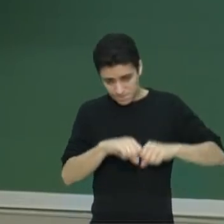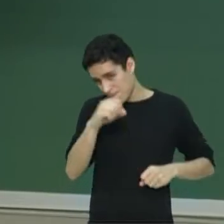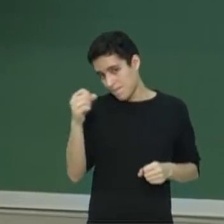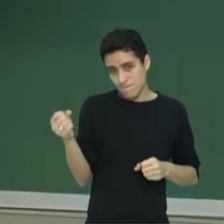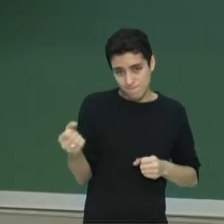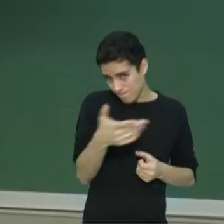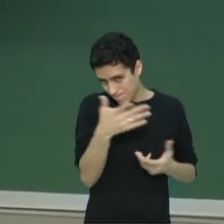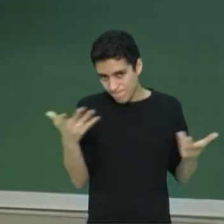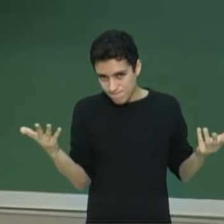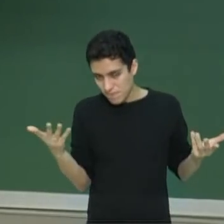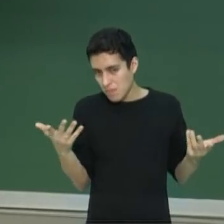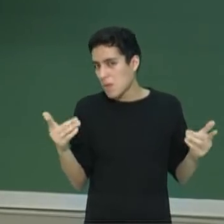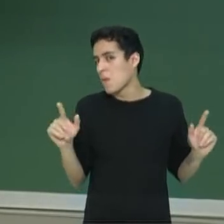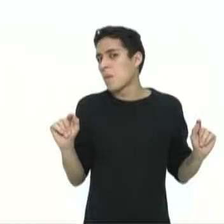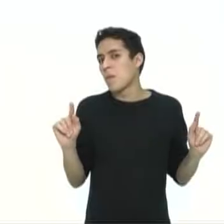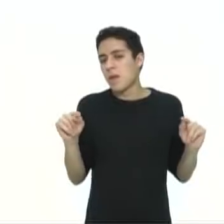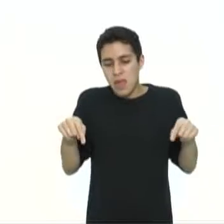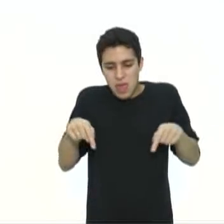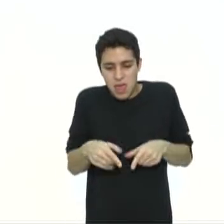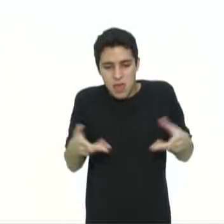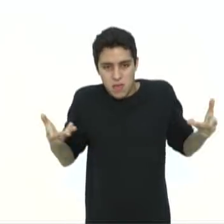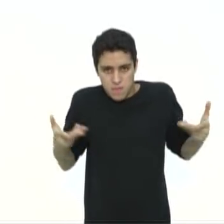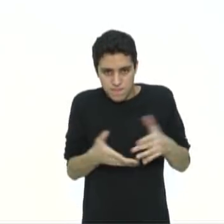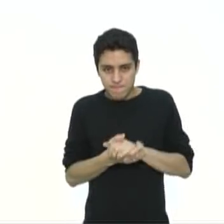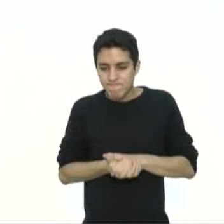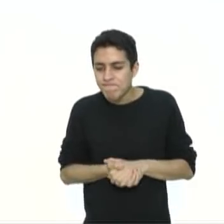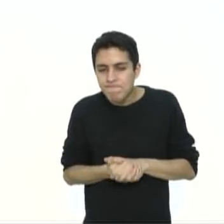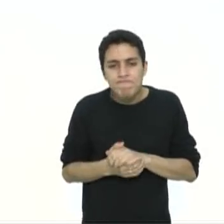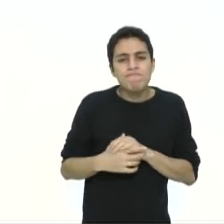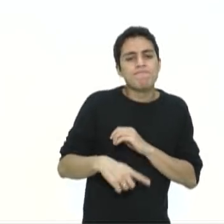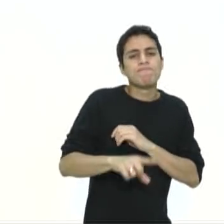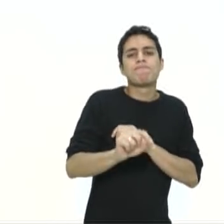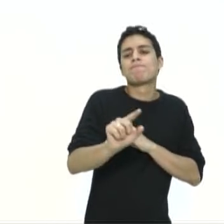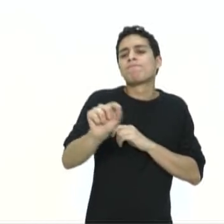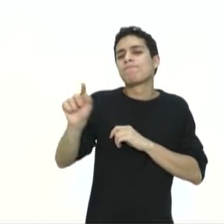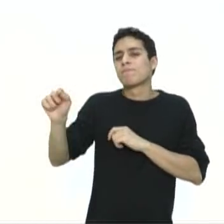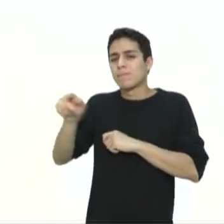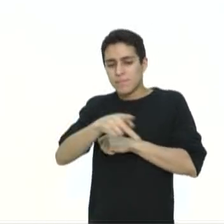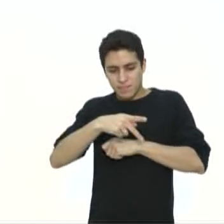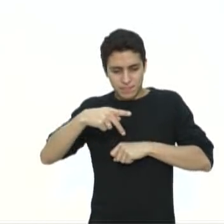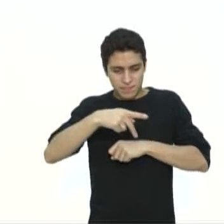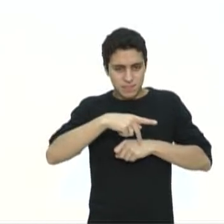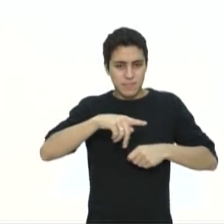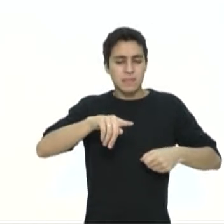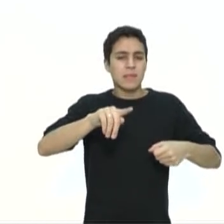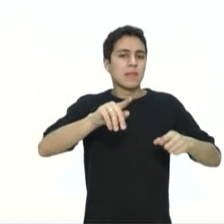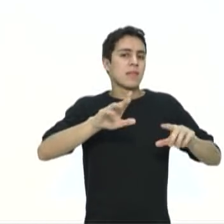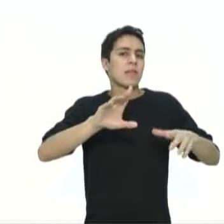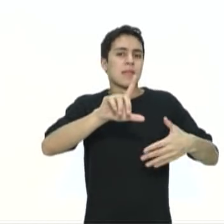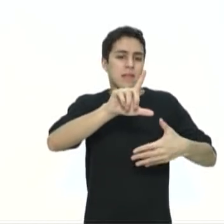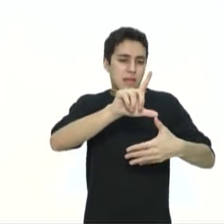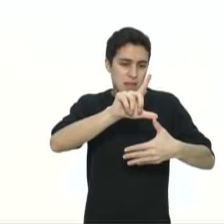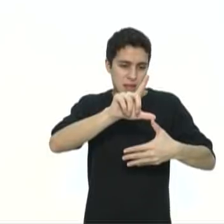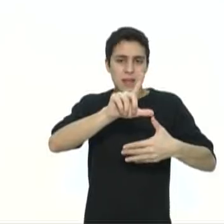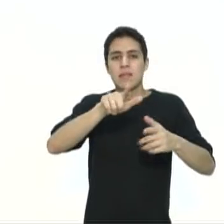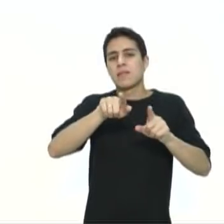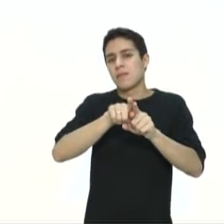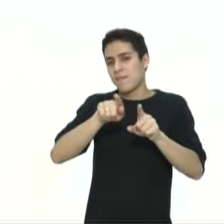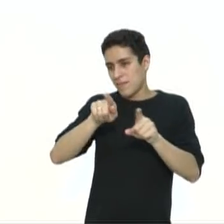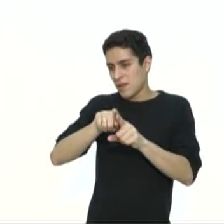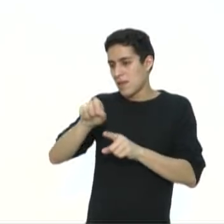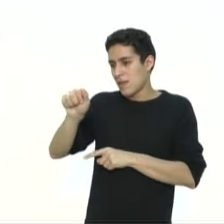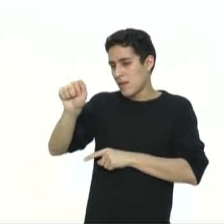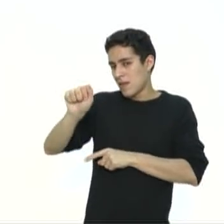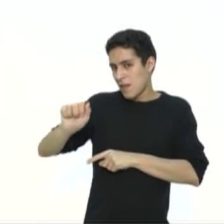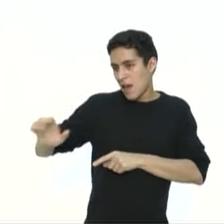moderna, nós estamos vivendo ela agora. Esses países da América Latina, Ásia e África desenvolveram uma